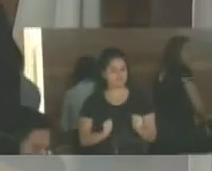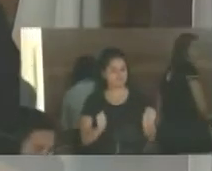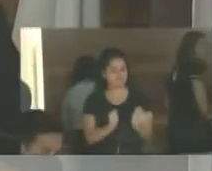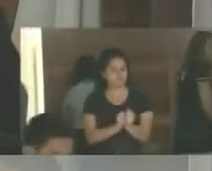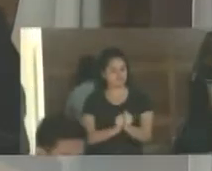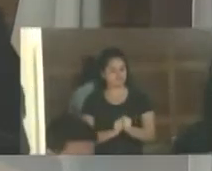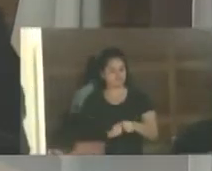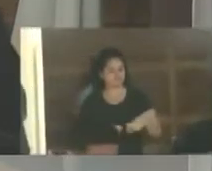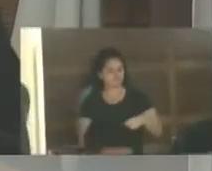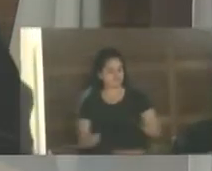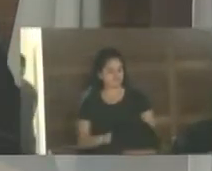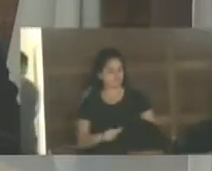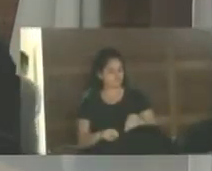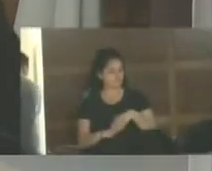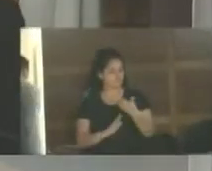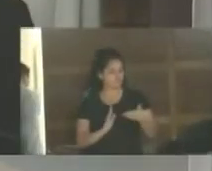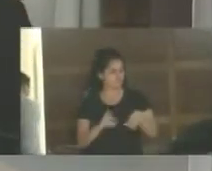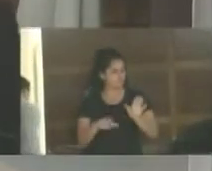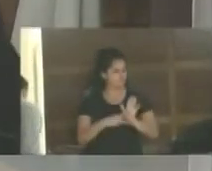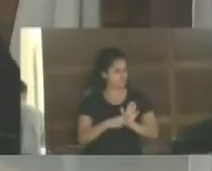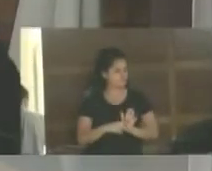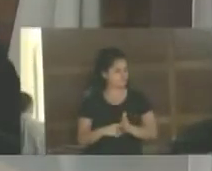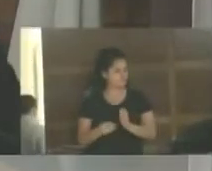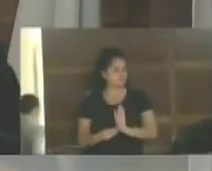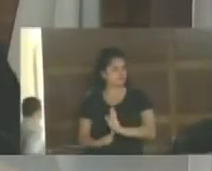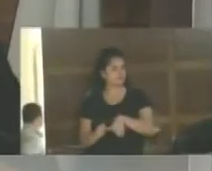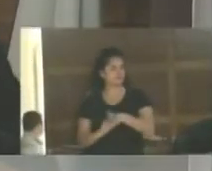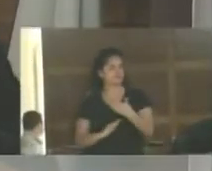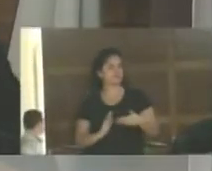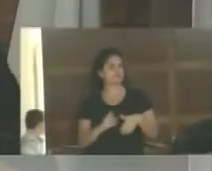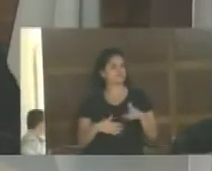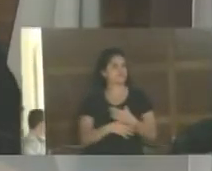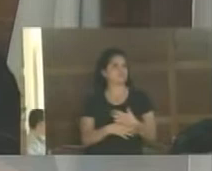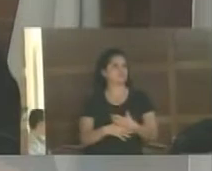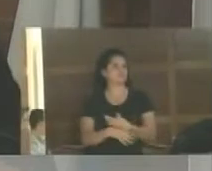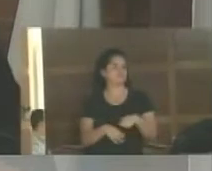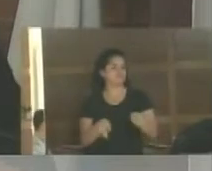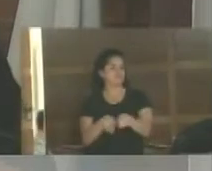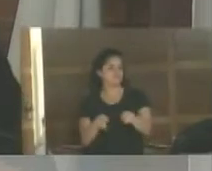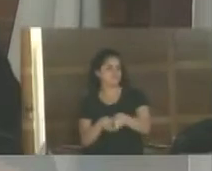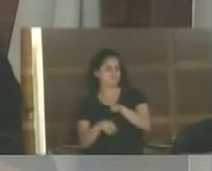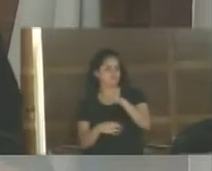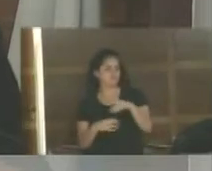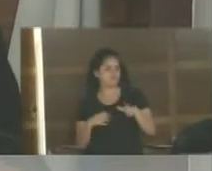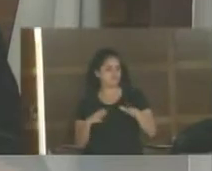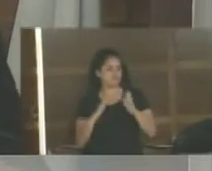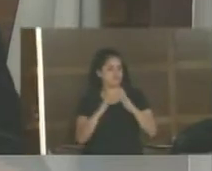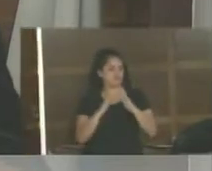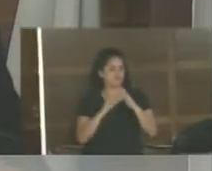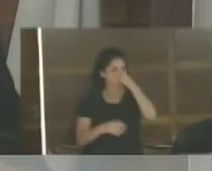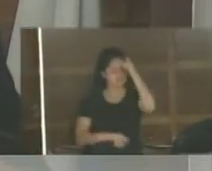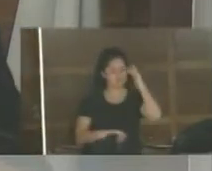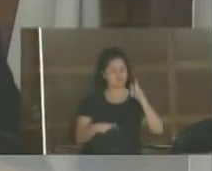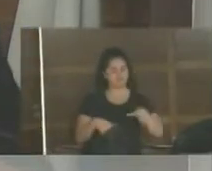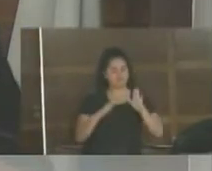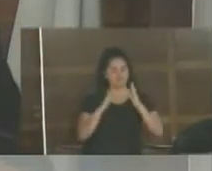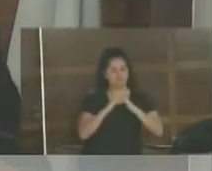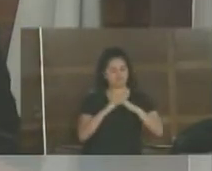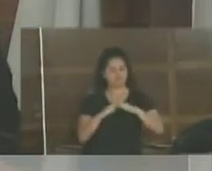que vai trazer benefício para todo o nosso município e aquela população ali próxima aos prédios ali que vão